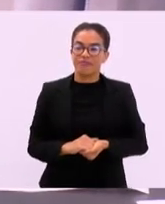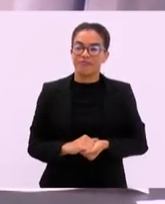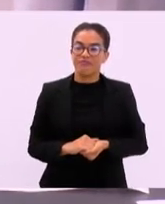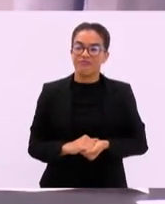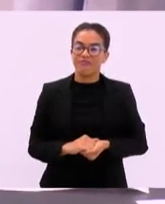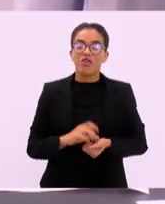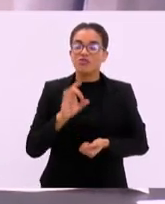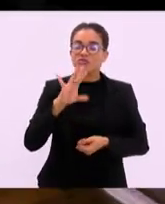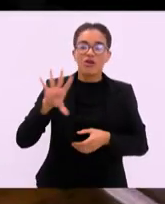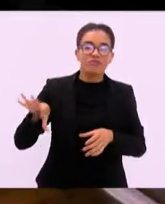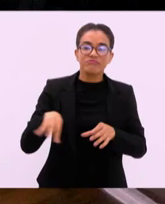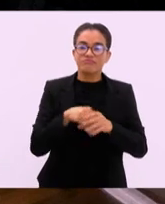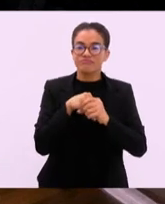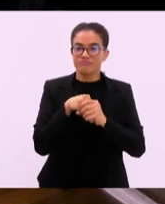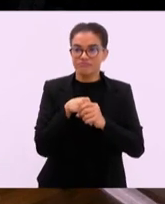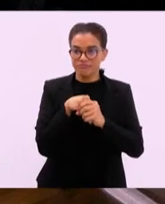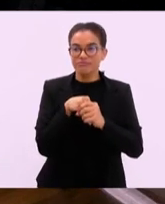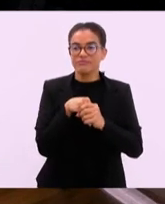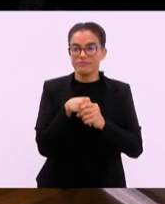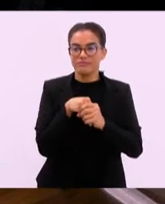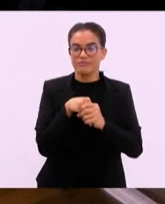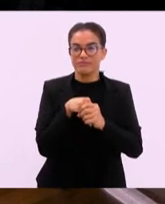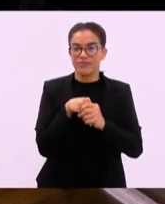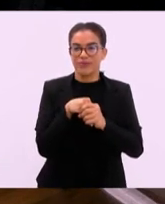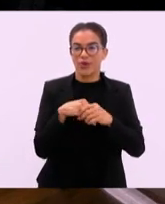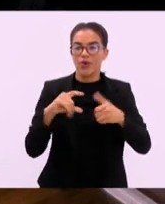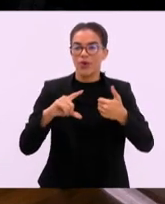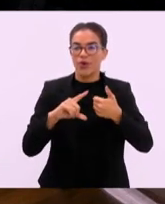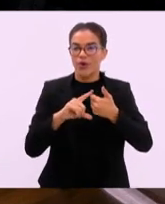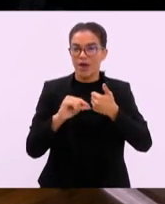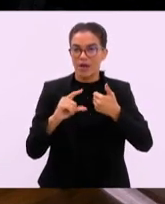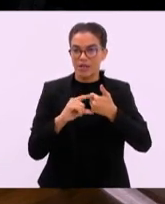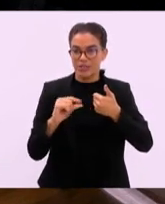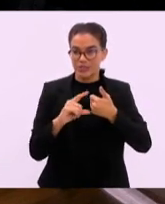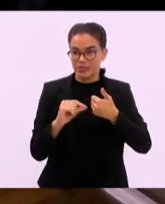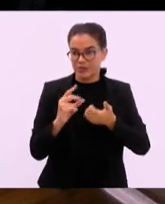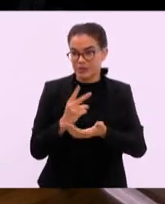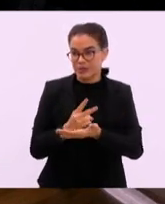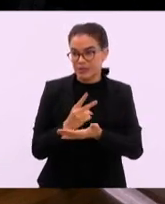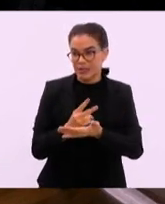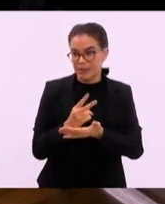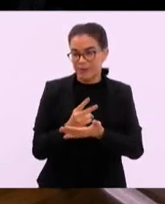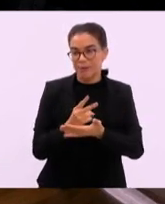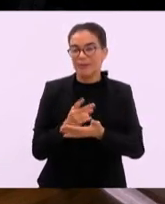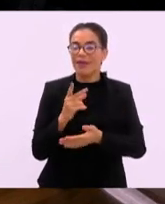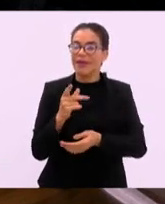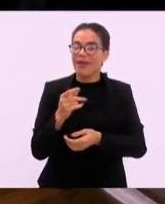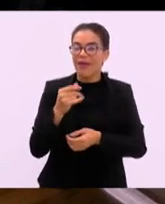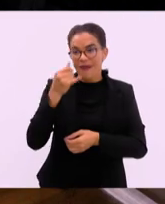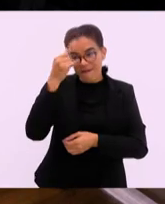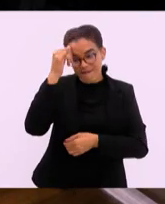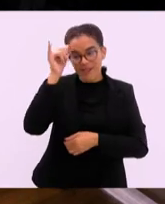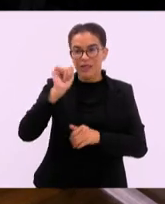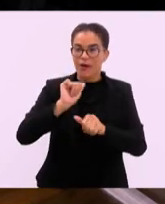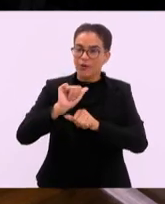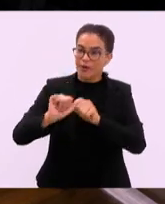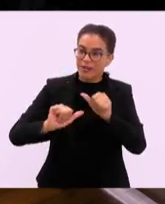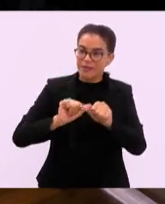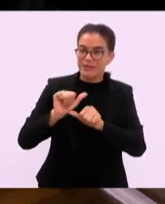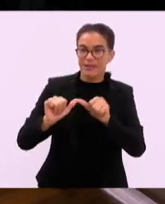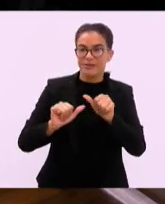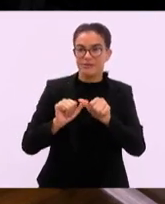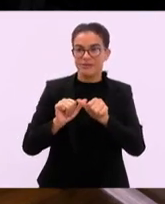de incluir aquele artigo que a gente sempre põe, que isso não impede da alteração, enfim.